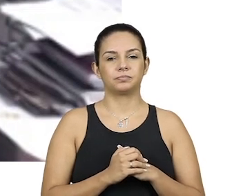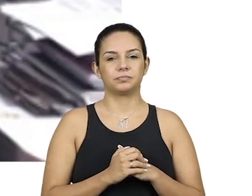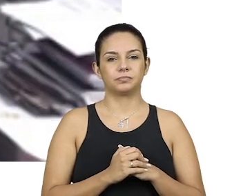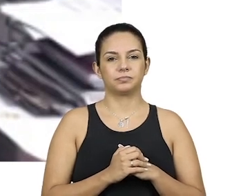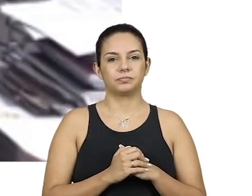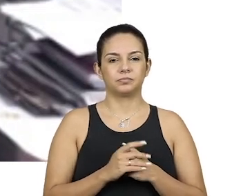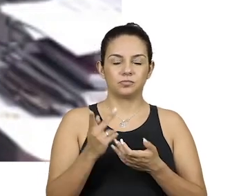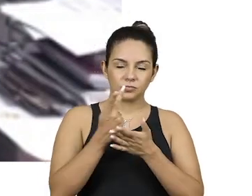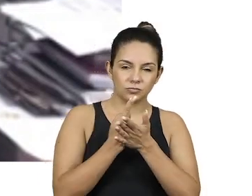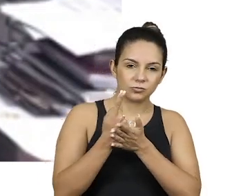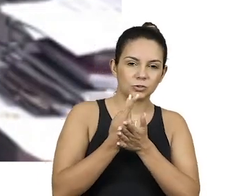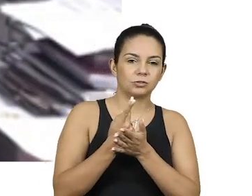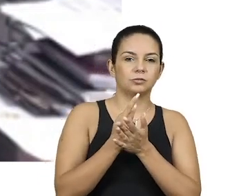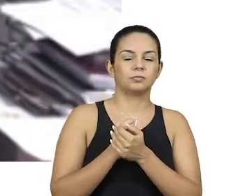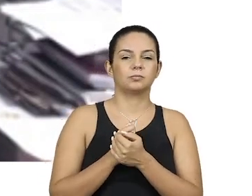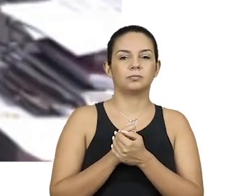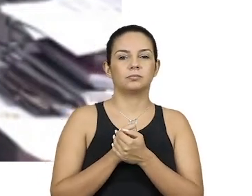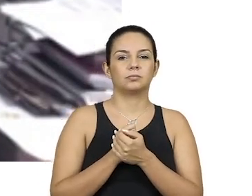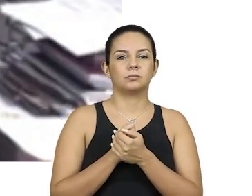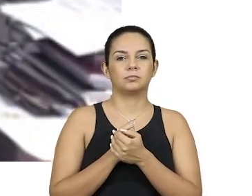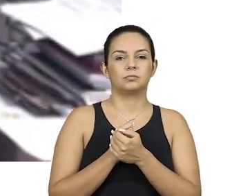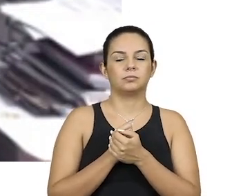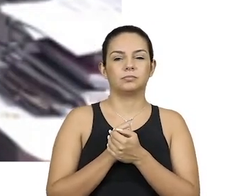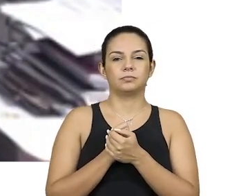E procuro,